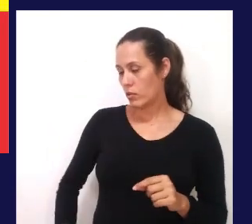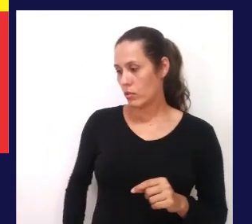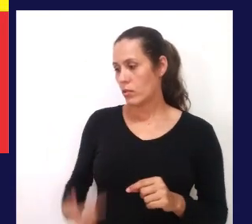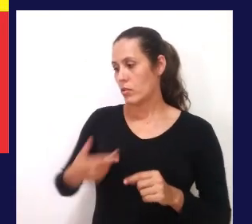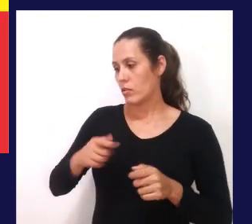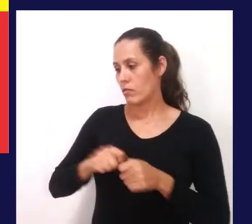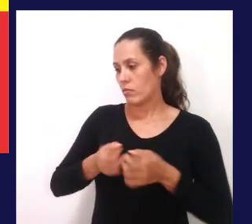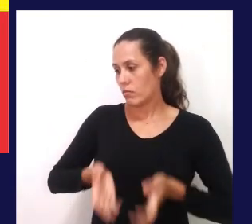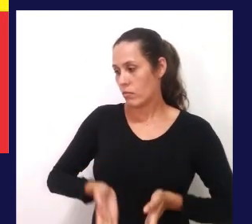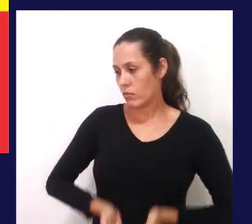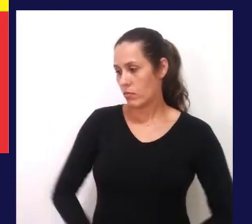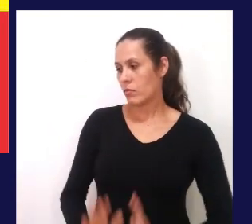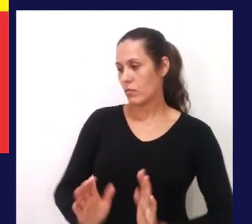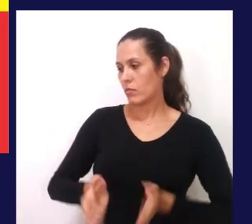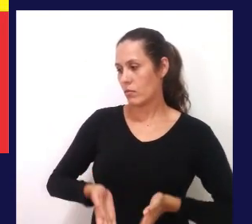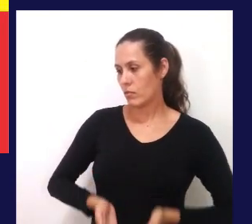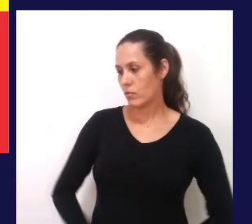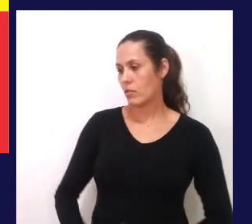27,5%, ou seja,